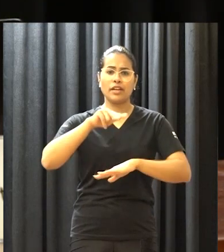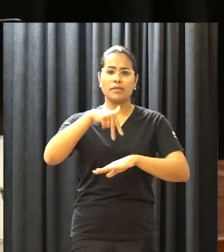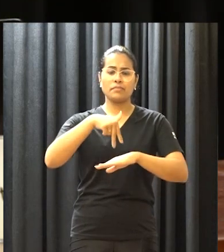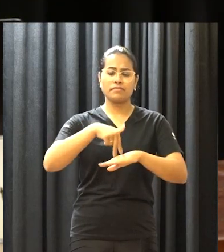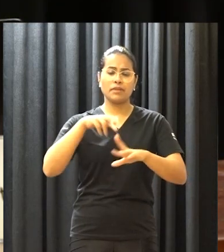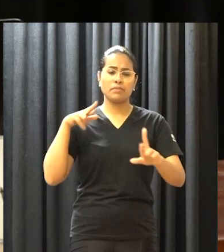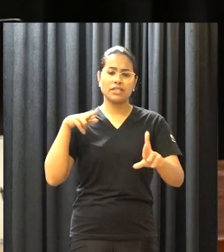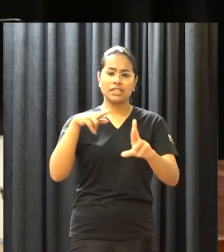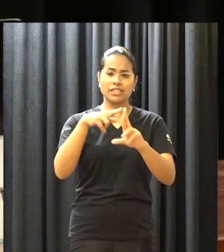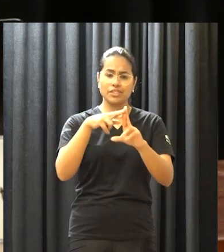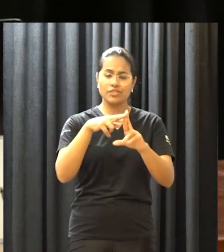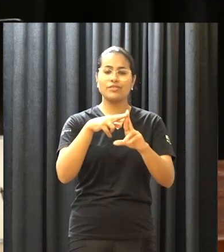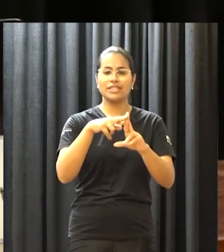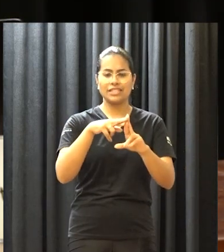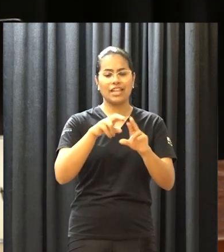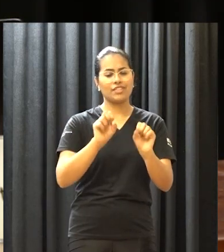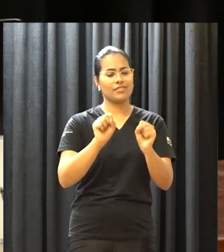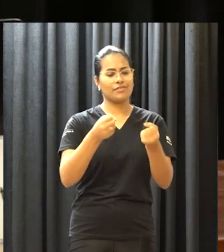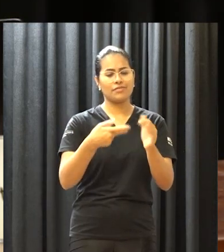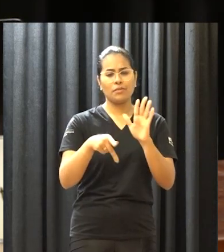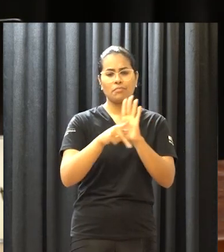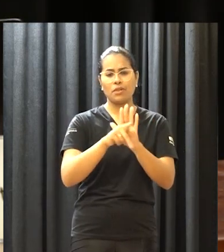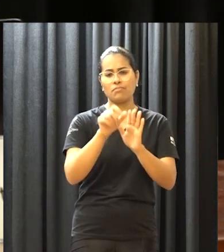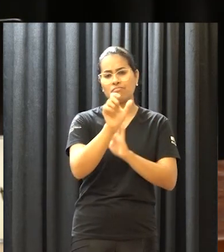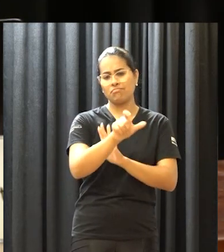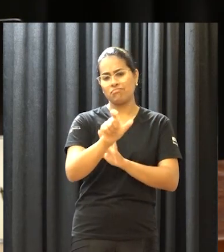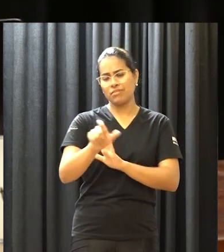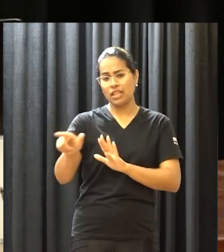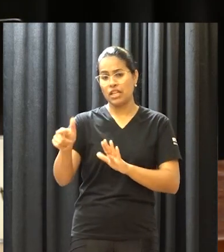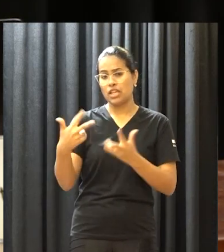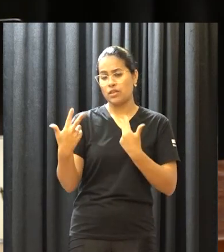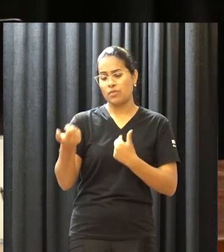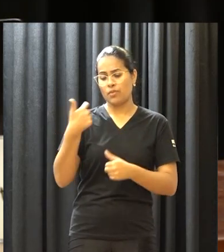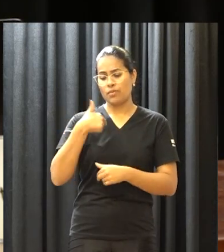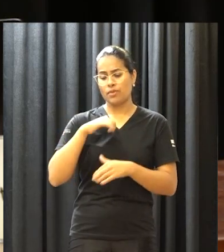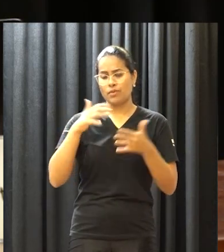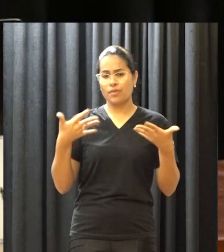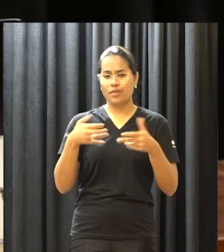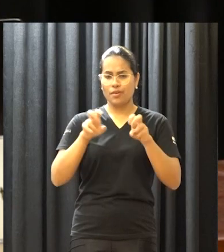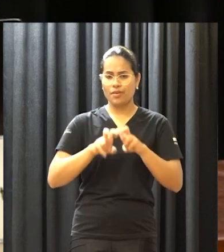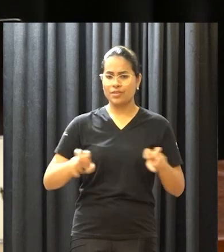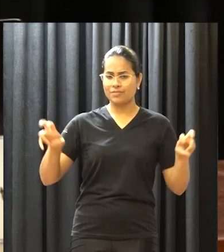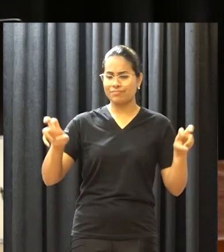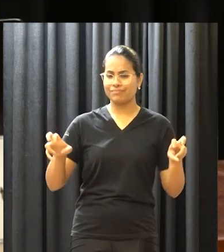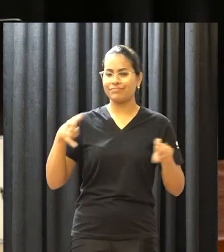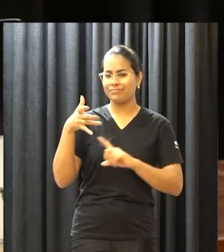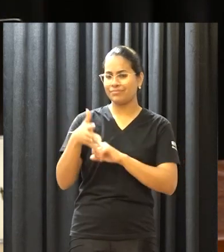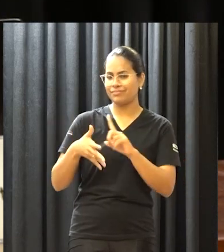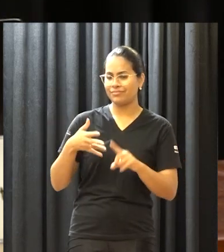espaços sociais, como este que eu estou ocupando neste momento.